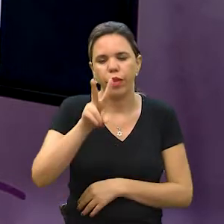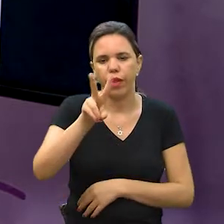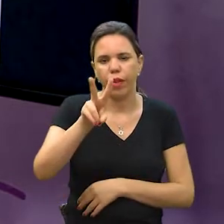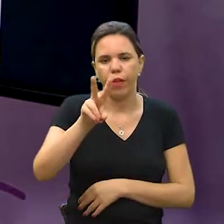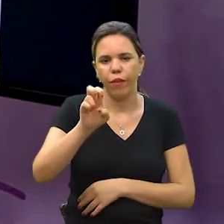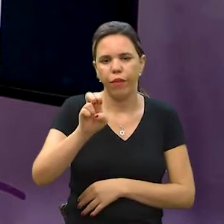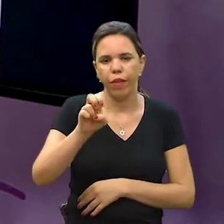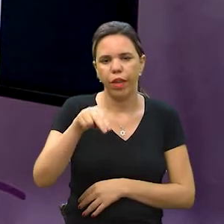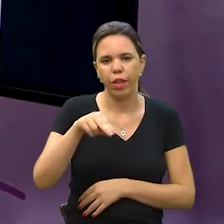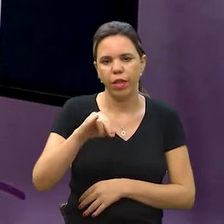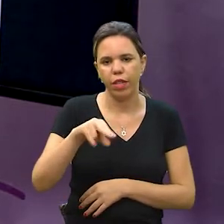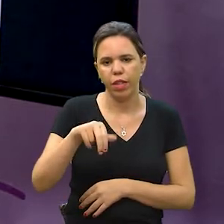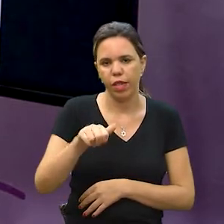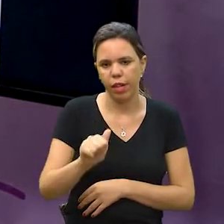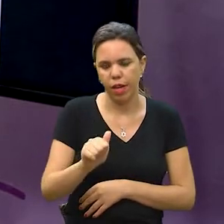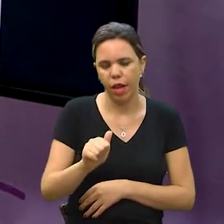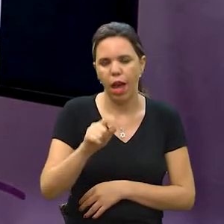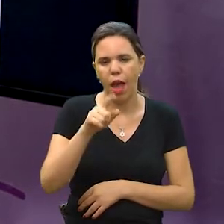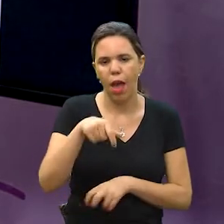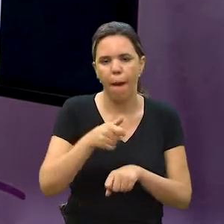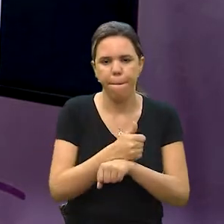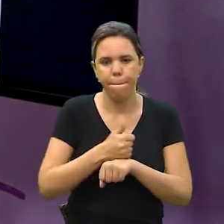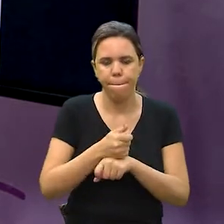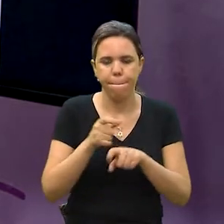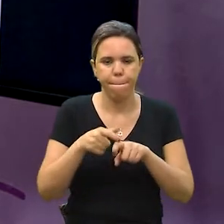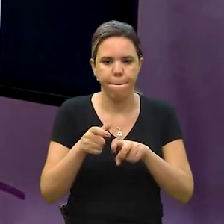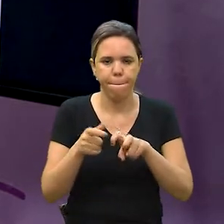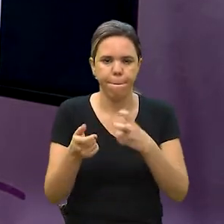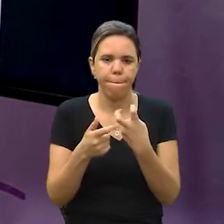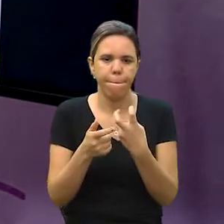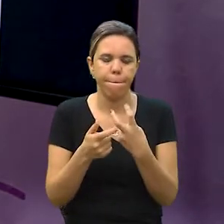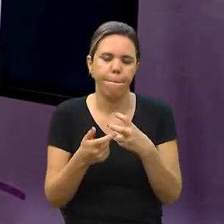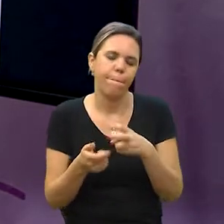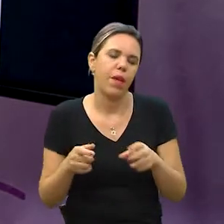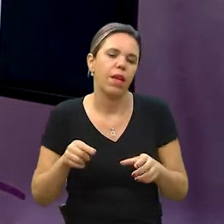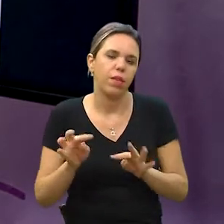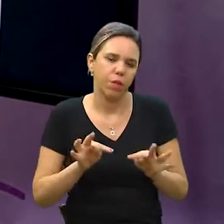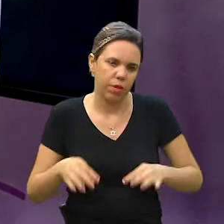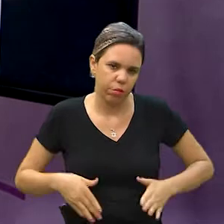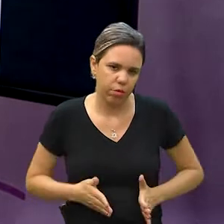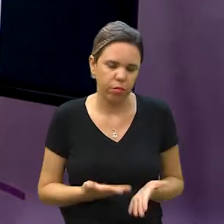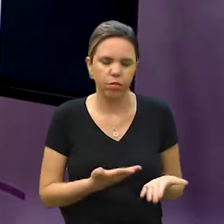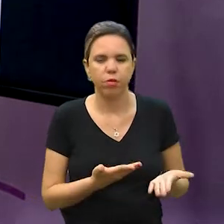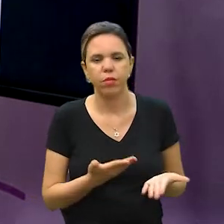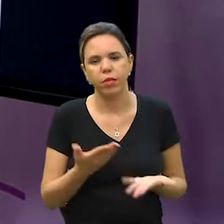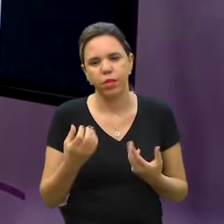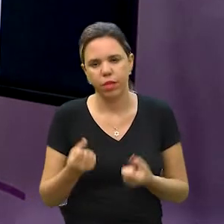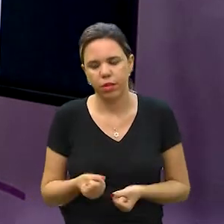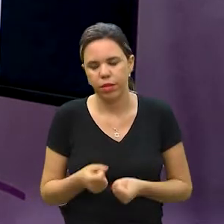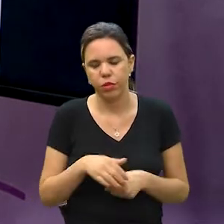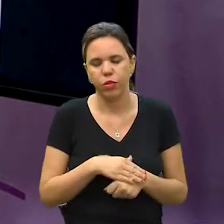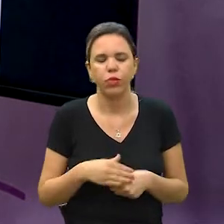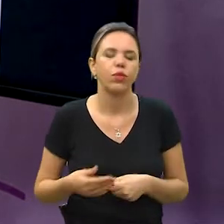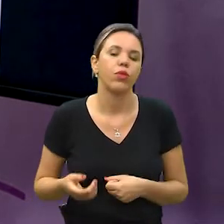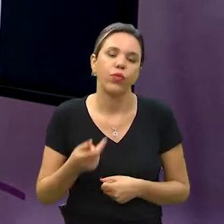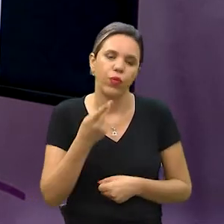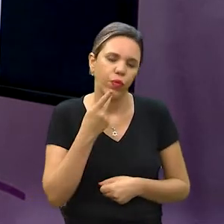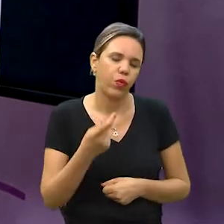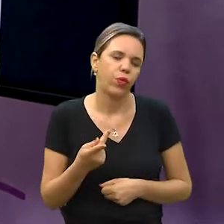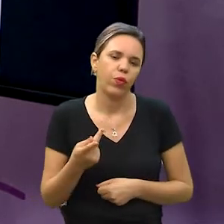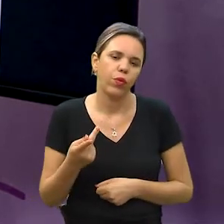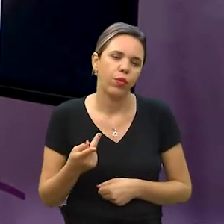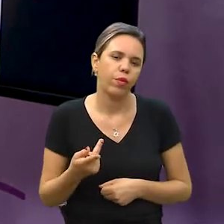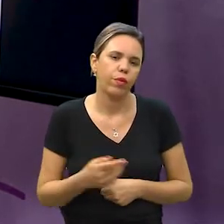Venina Barros, ela aí que é ginecologista, obstetra e aceitou falar aqui com a gente. Então, antes da gente voltar a